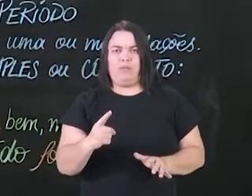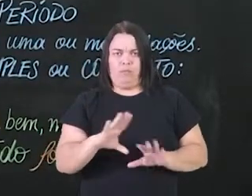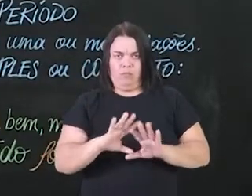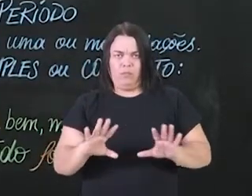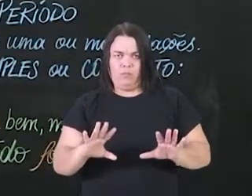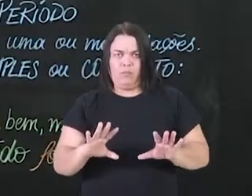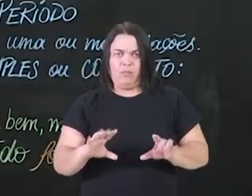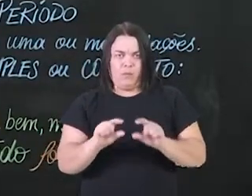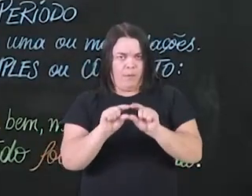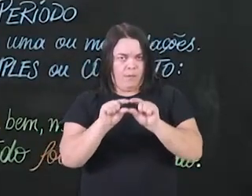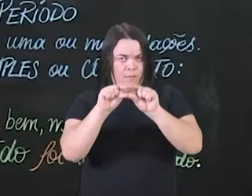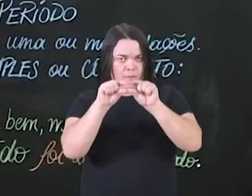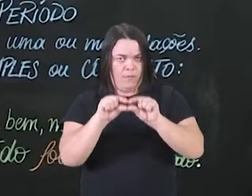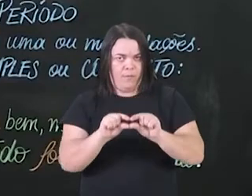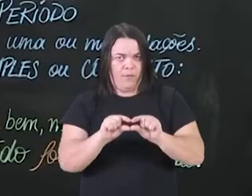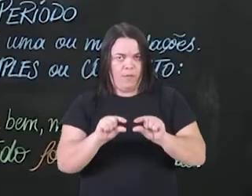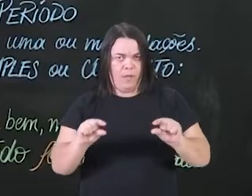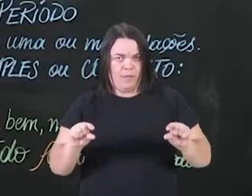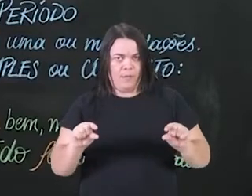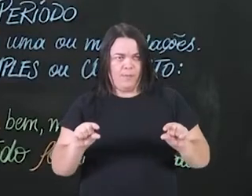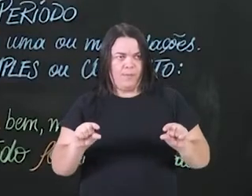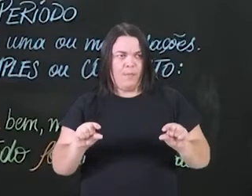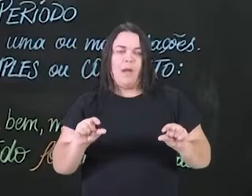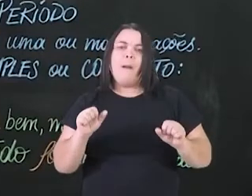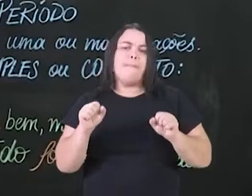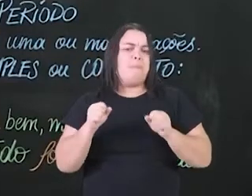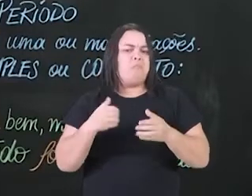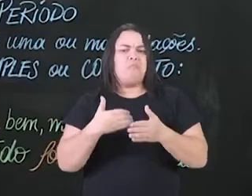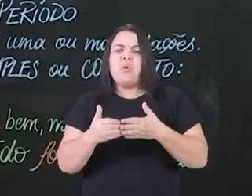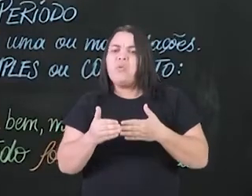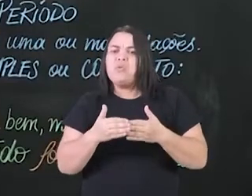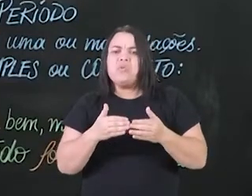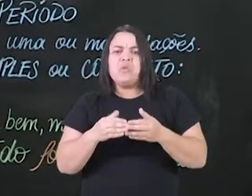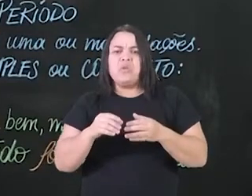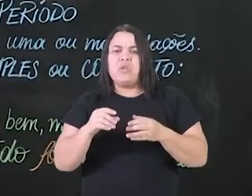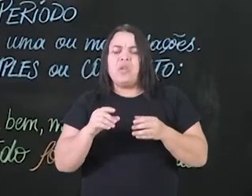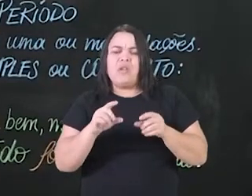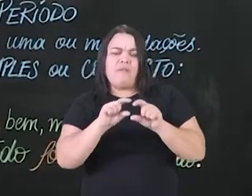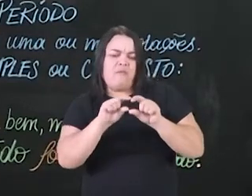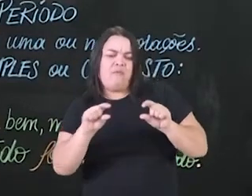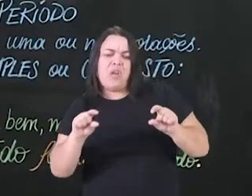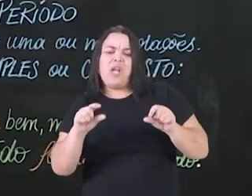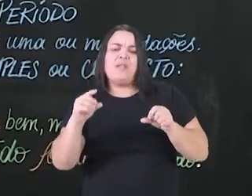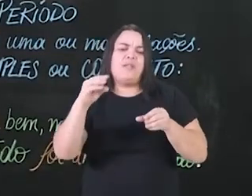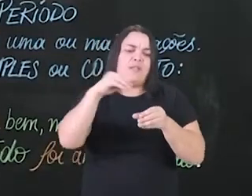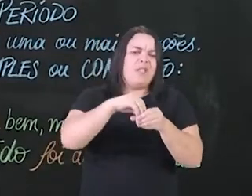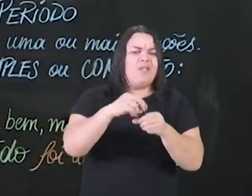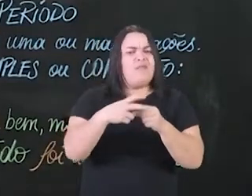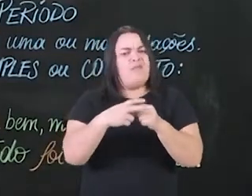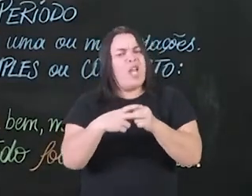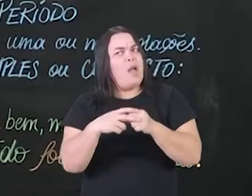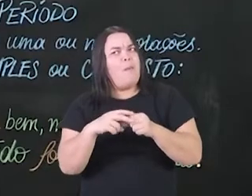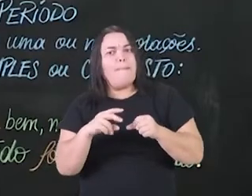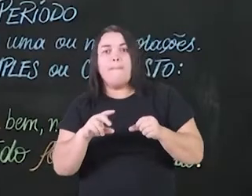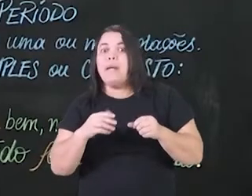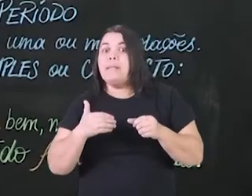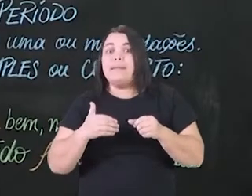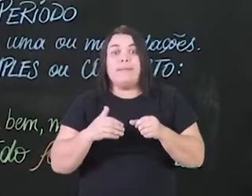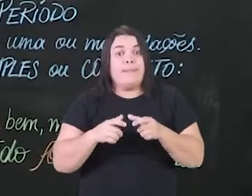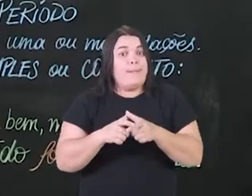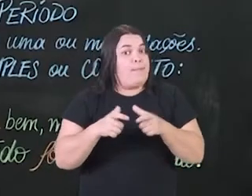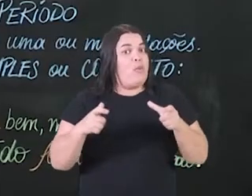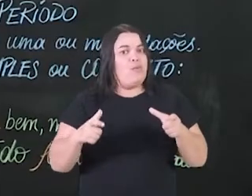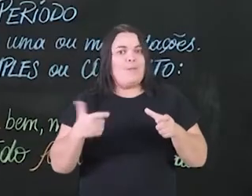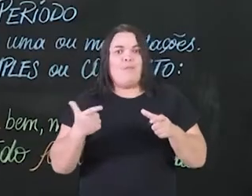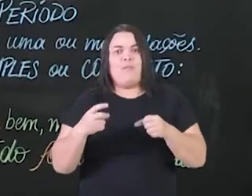um pedido. Posso pontuar de maneiras diversas, posso construir frases com ou sem verbo, posso construir frases com uma